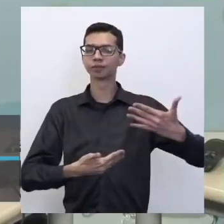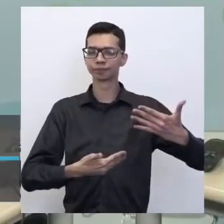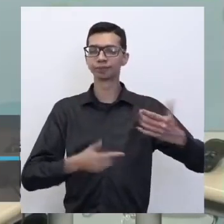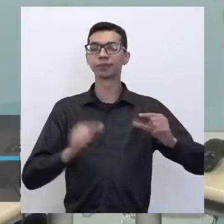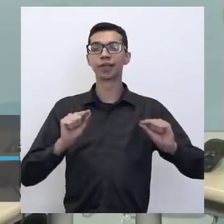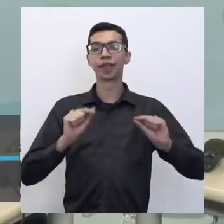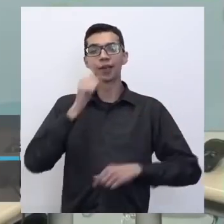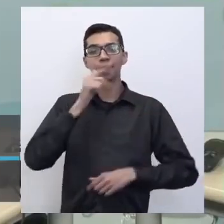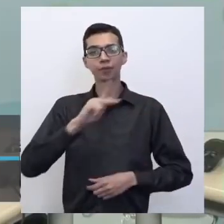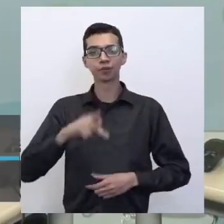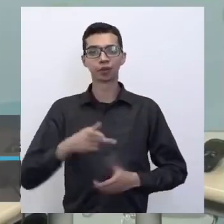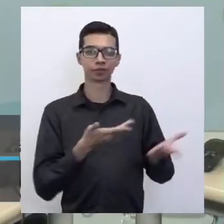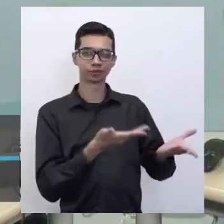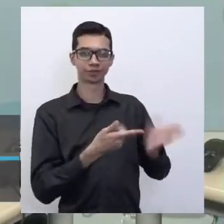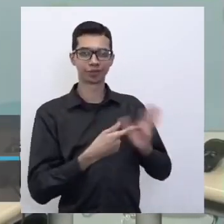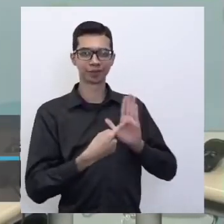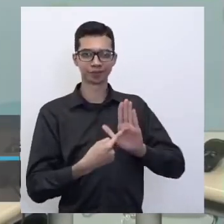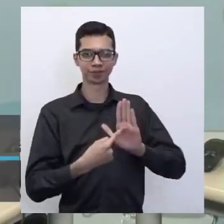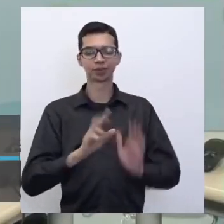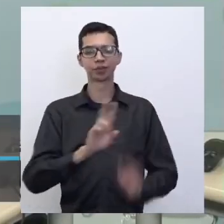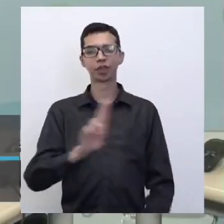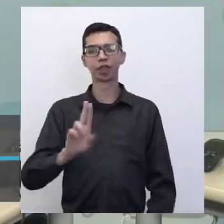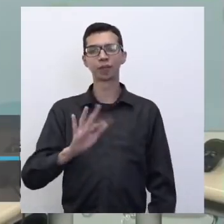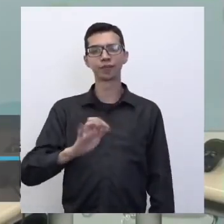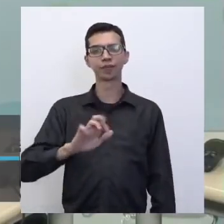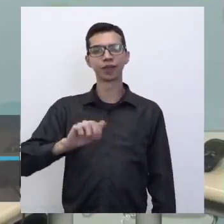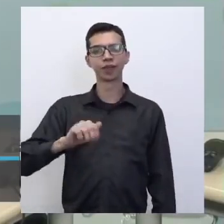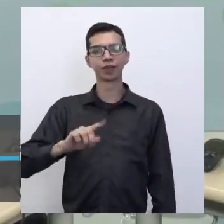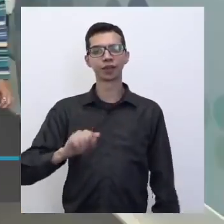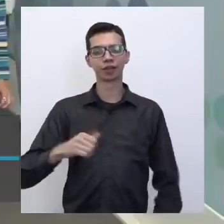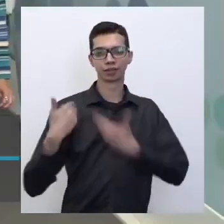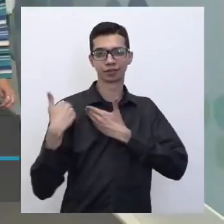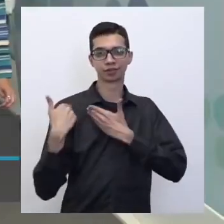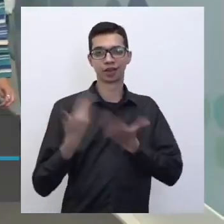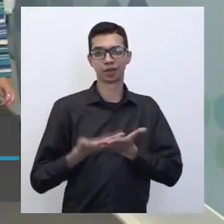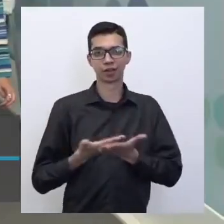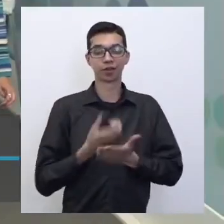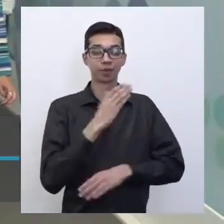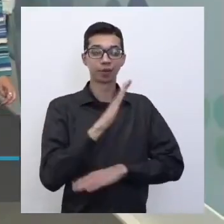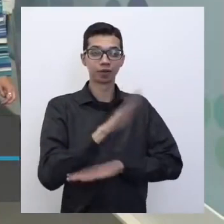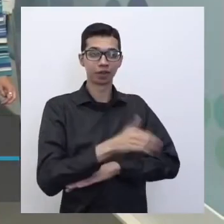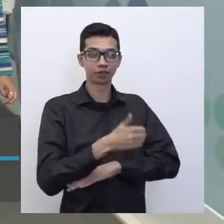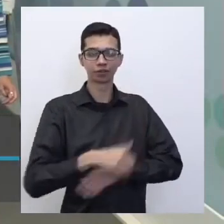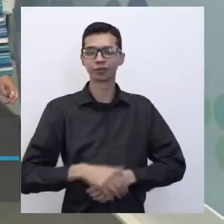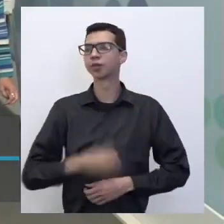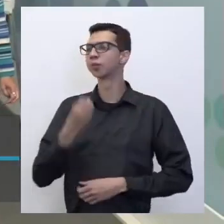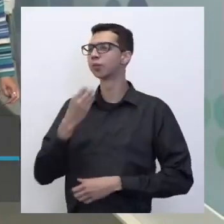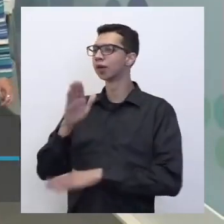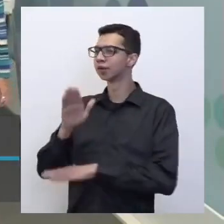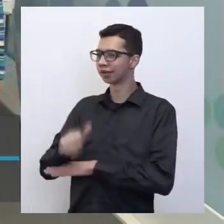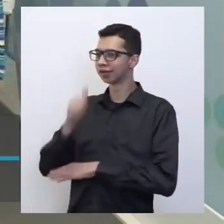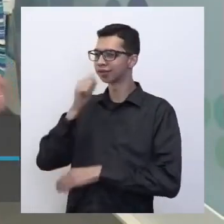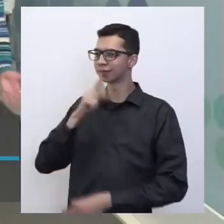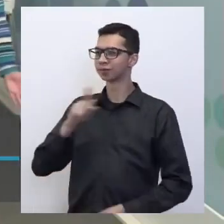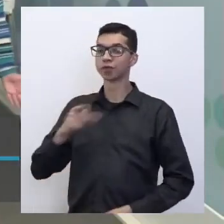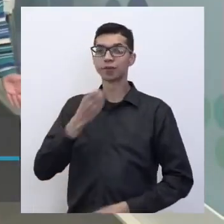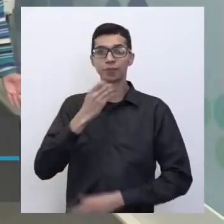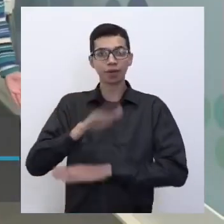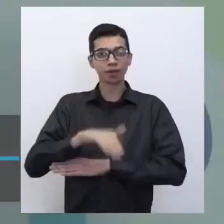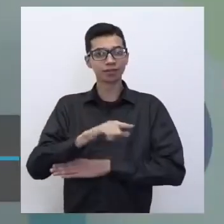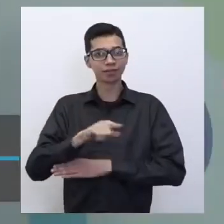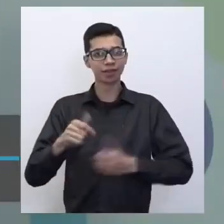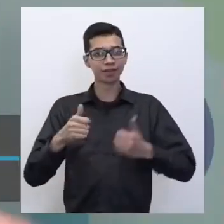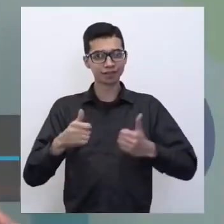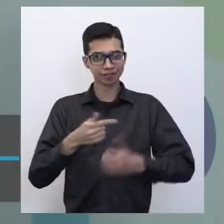irá ministrar esta aula, a professora Fernanda Borges. Boa tarde, professora. Boa tarde, professora Márcia. Boa tarde, turma do 9º ano. Passaram bem a